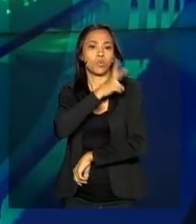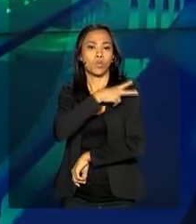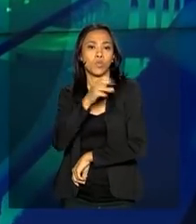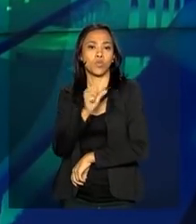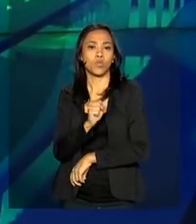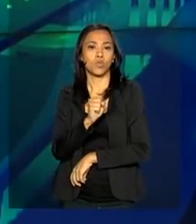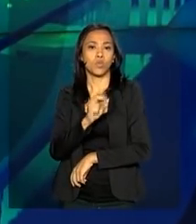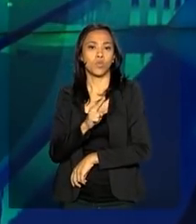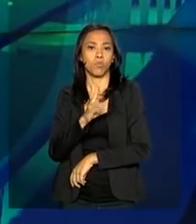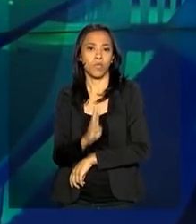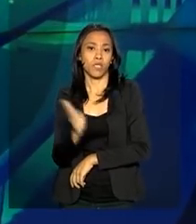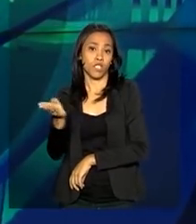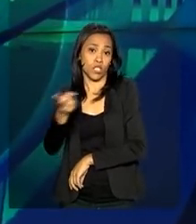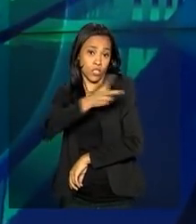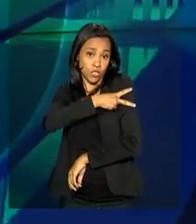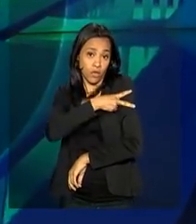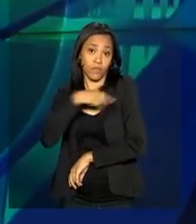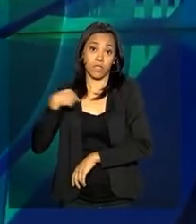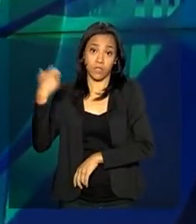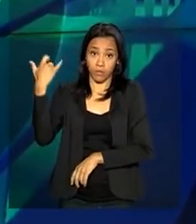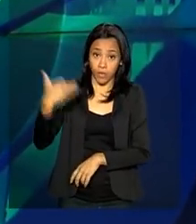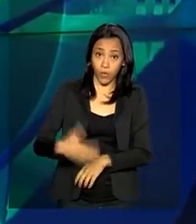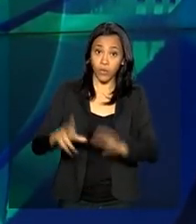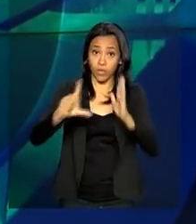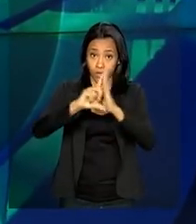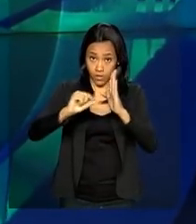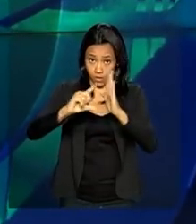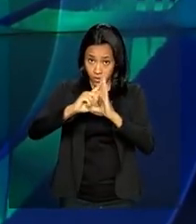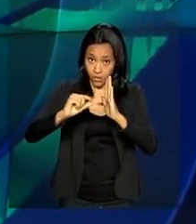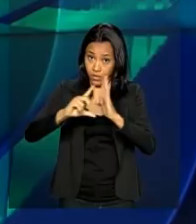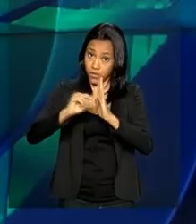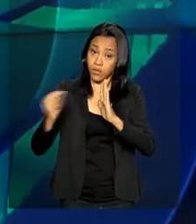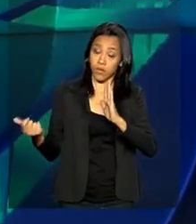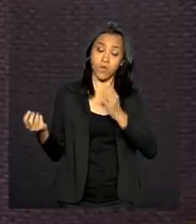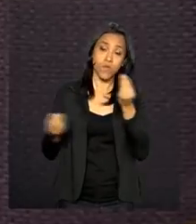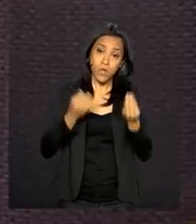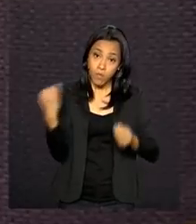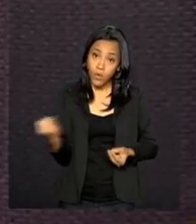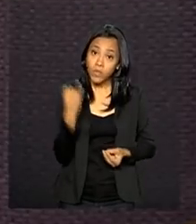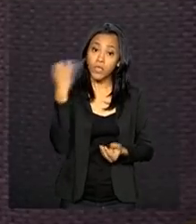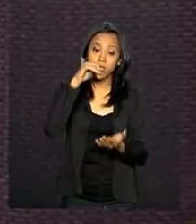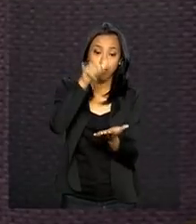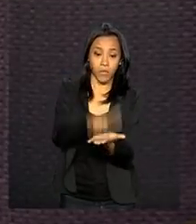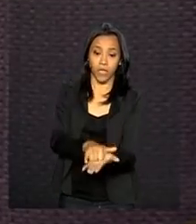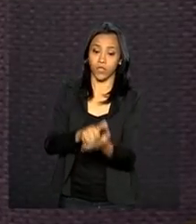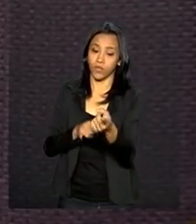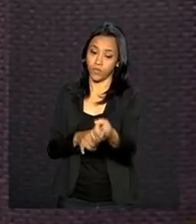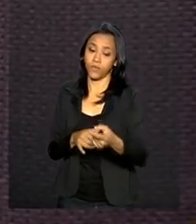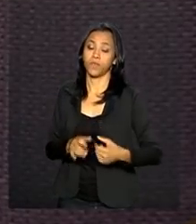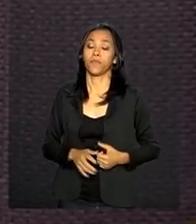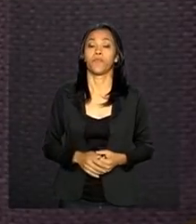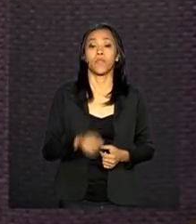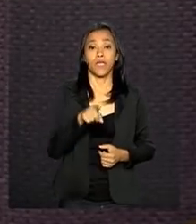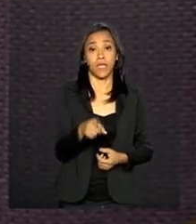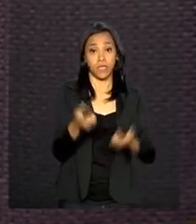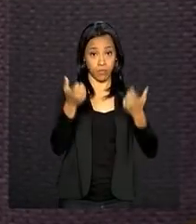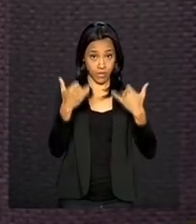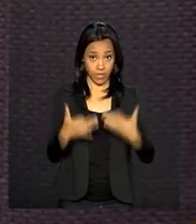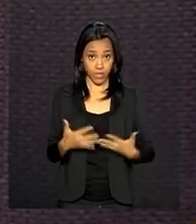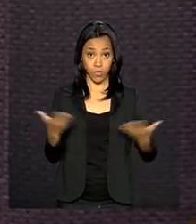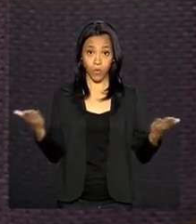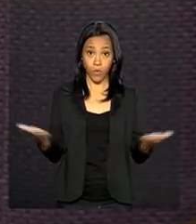casa civil explicou qual é o grande diferencial desse aplicativo esse aplicativo hoje